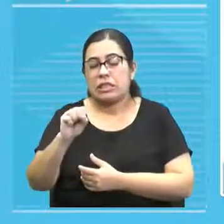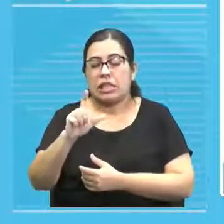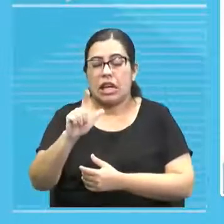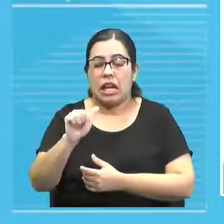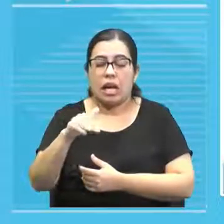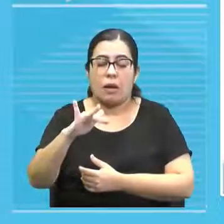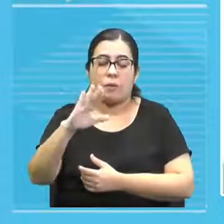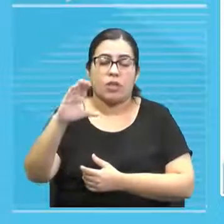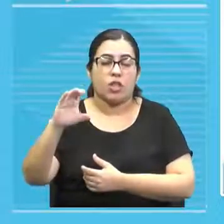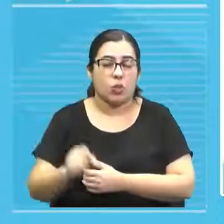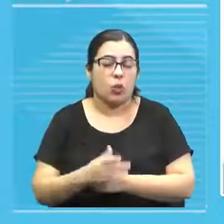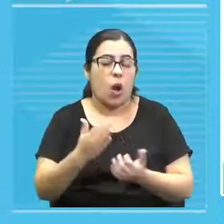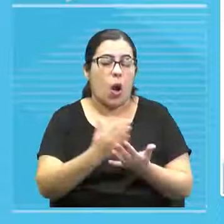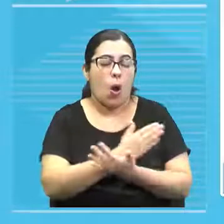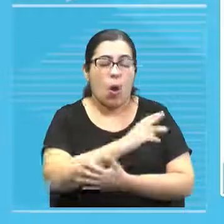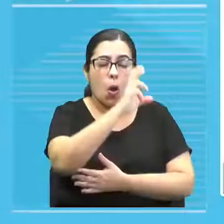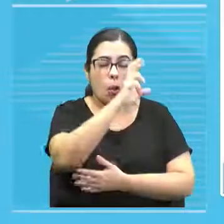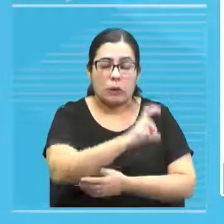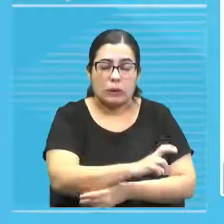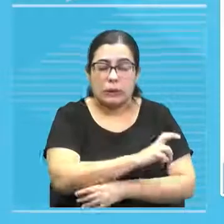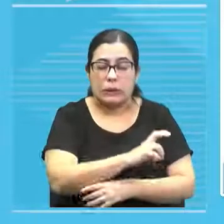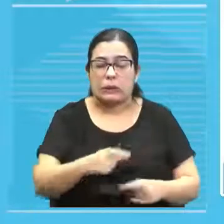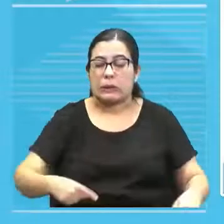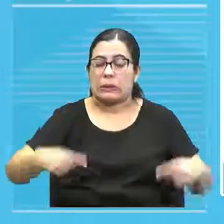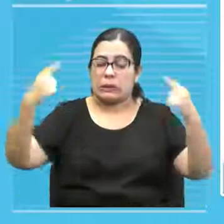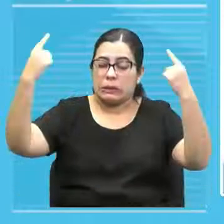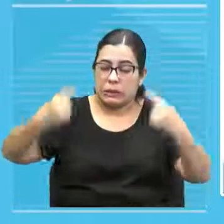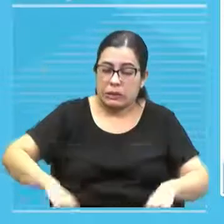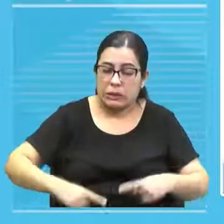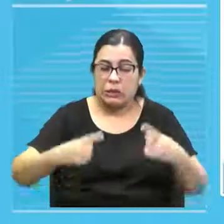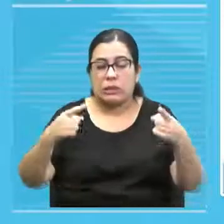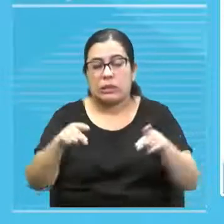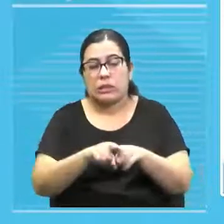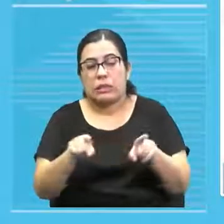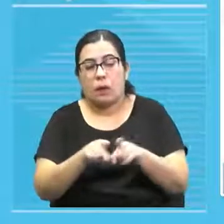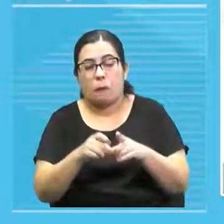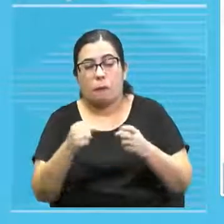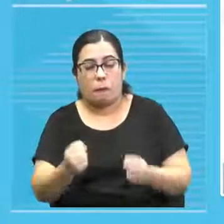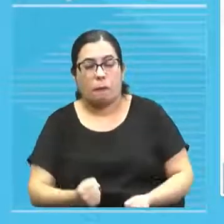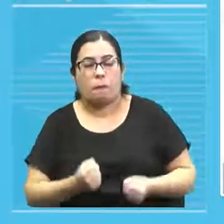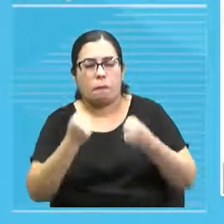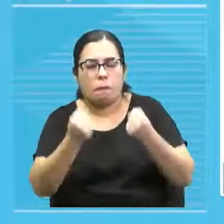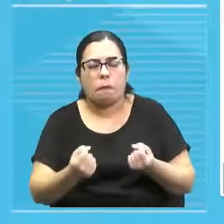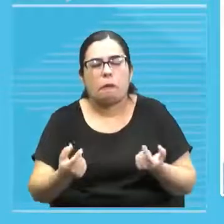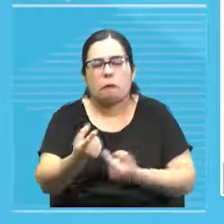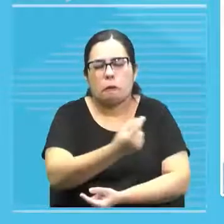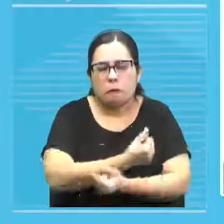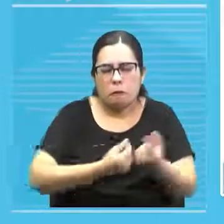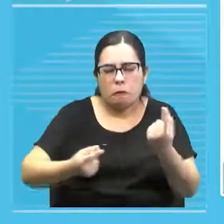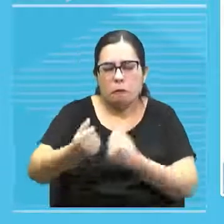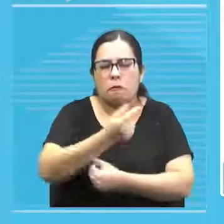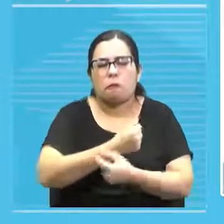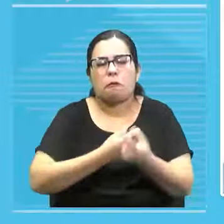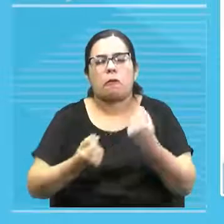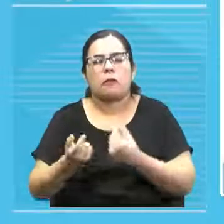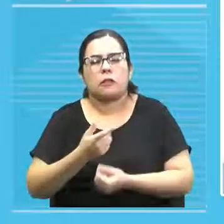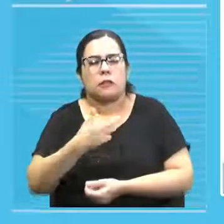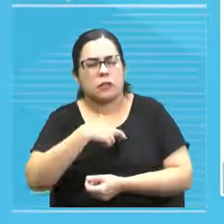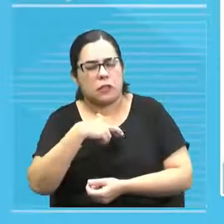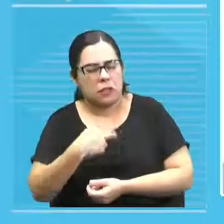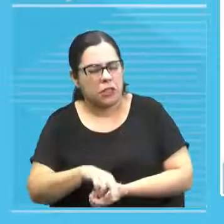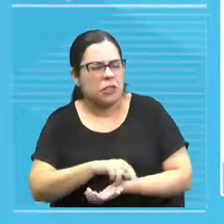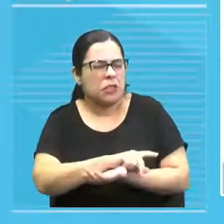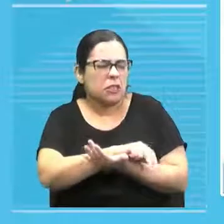em entre católicos por exemplo e disputas de poder no campo econômico financeiro